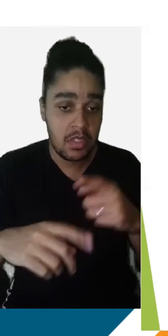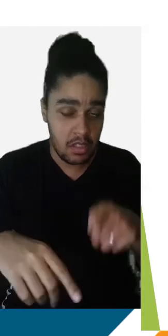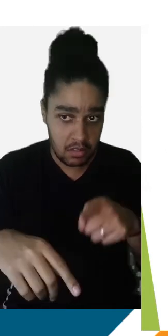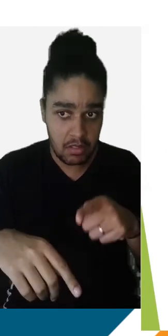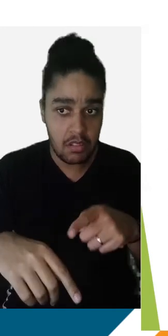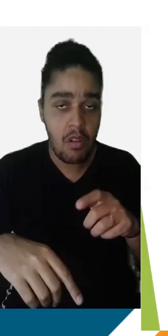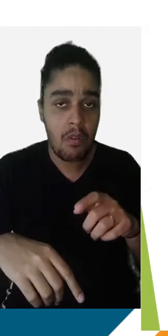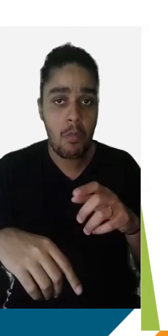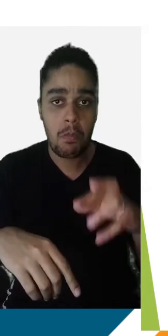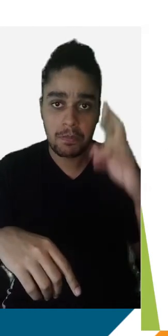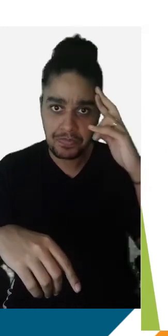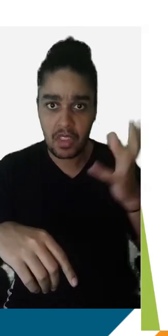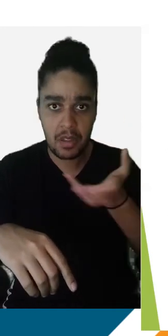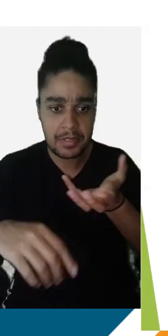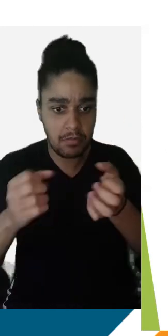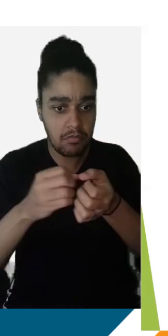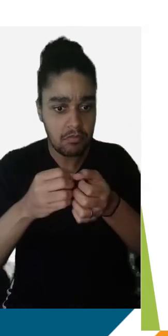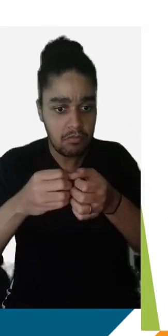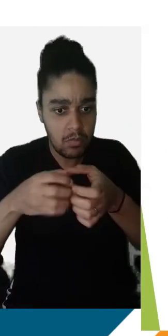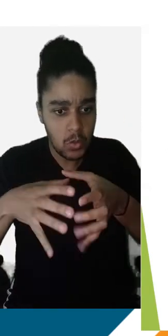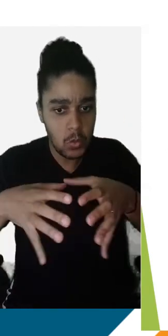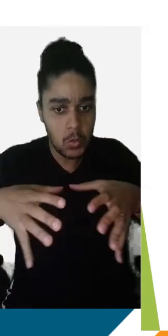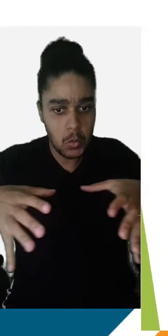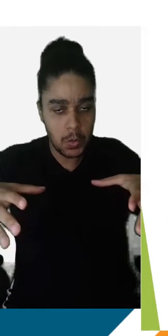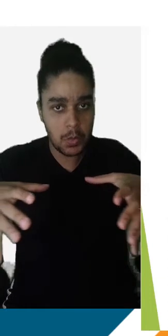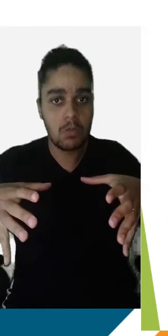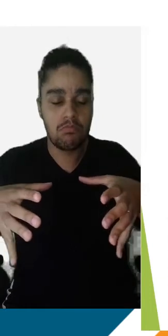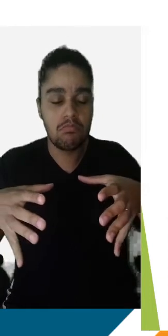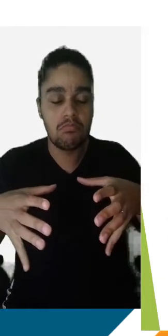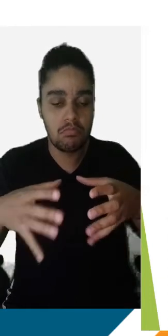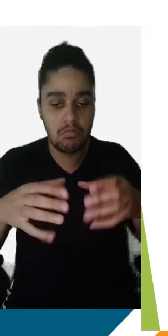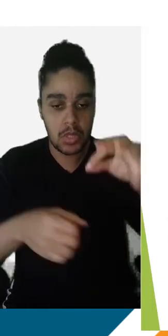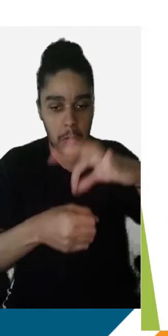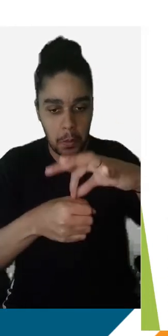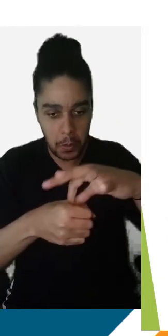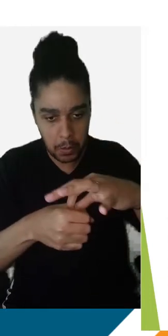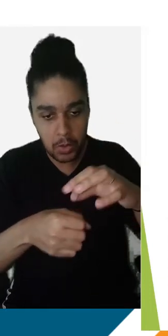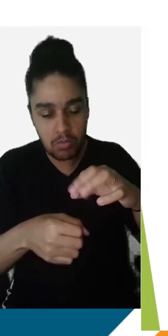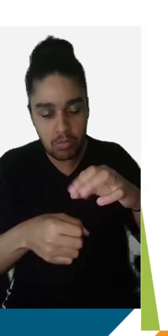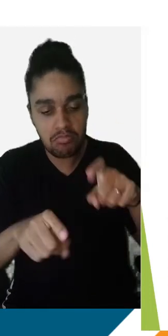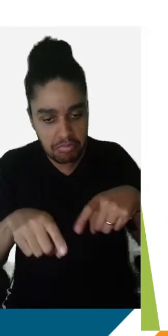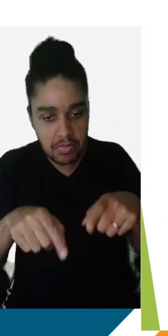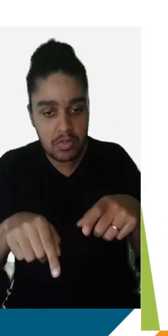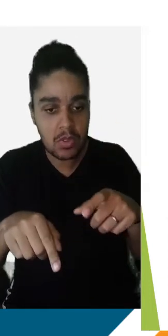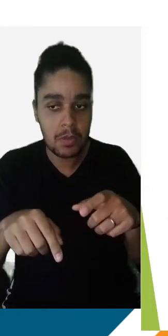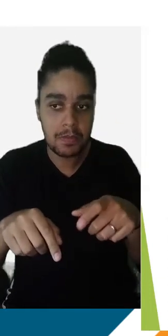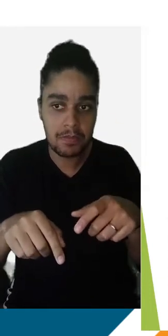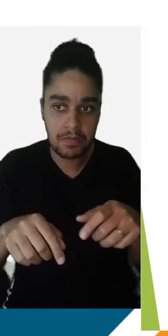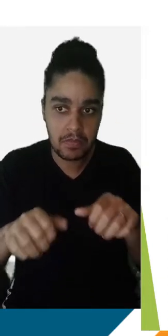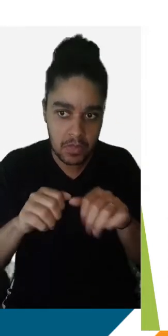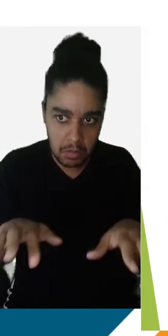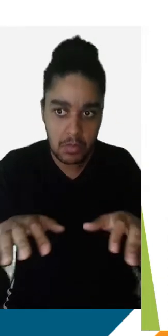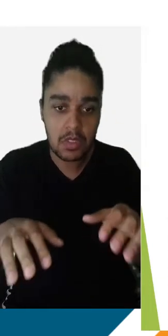grandes latifundiários querem expandir os seus cultivos de monocultura para exportação,